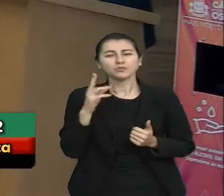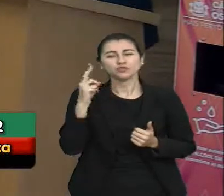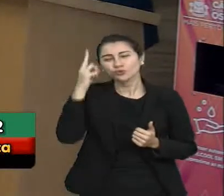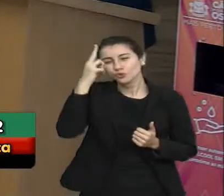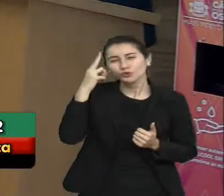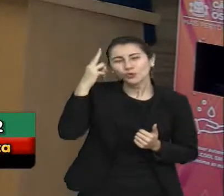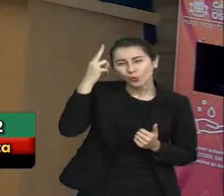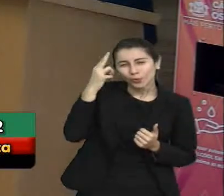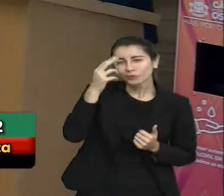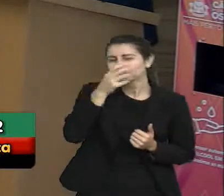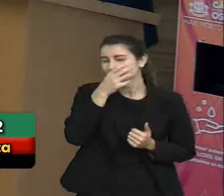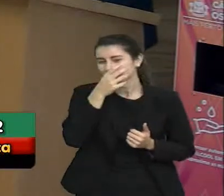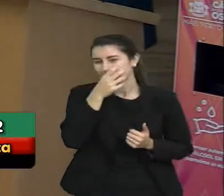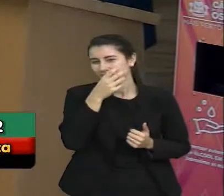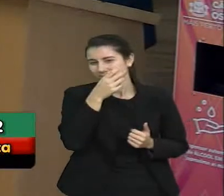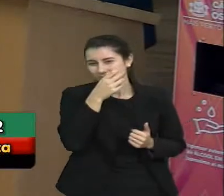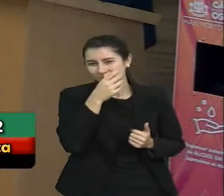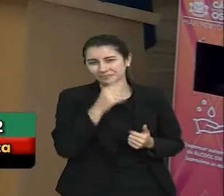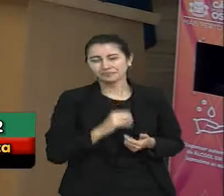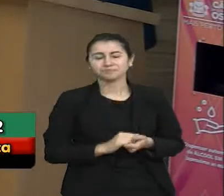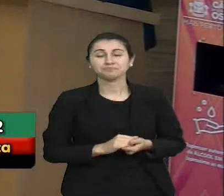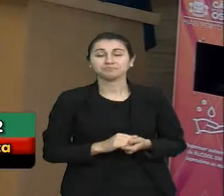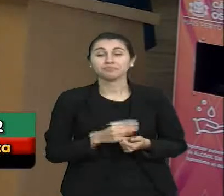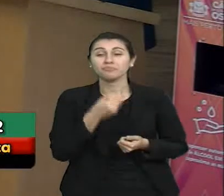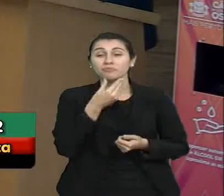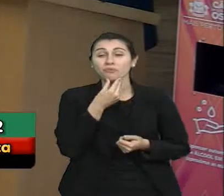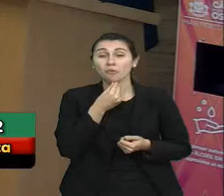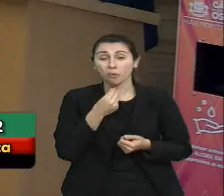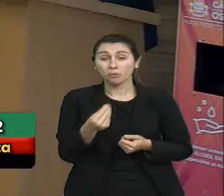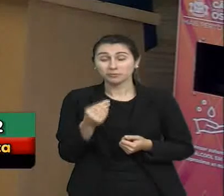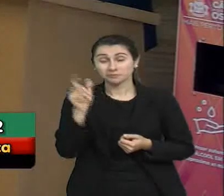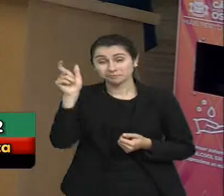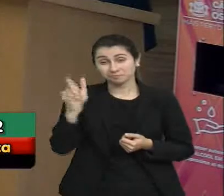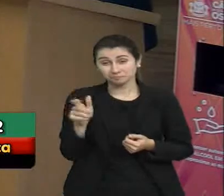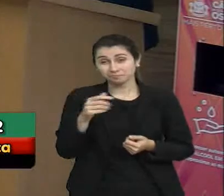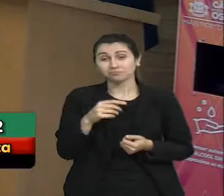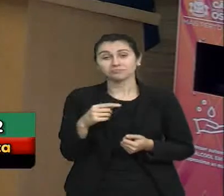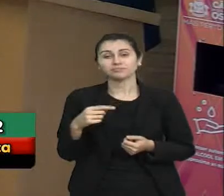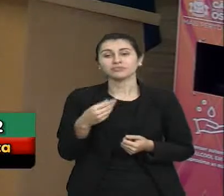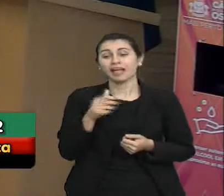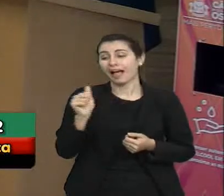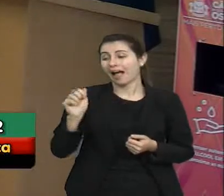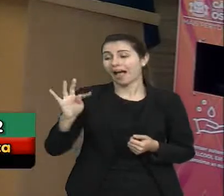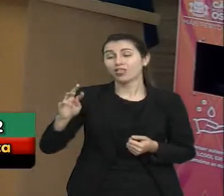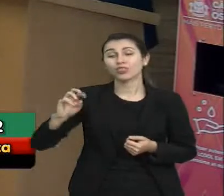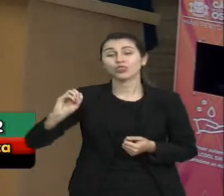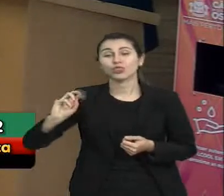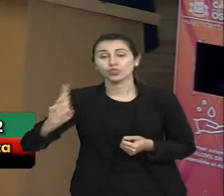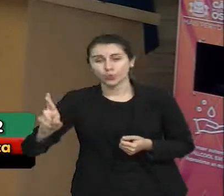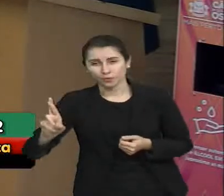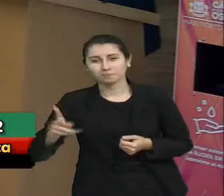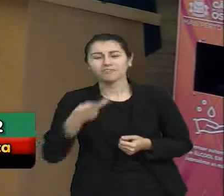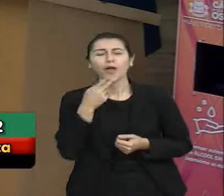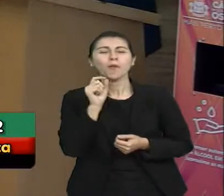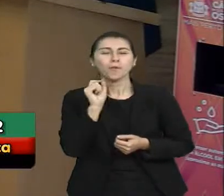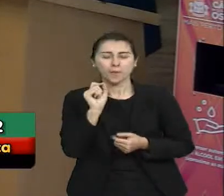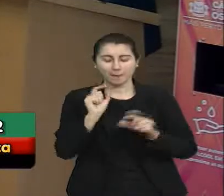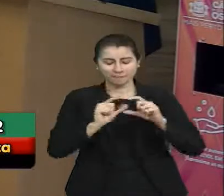seu ilustre protagonista, Ray Kinsella, interpretado ali por Kevin Costner, ele diz o